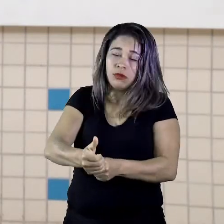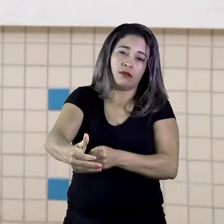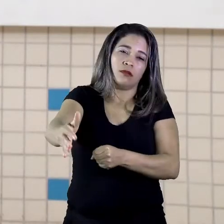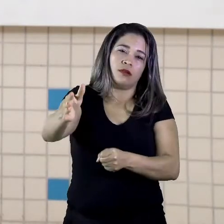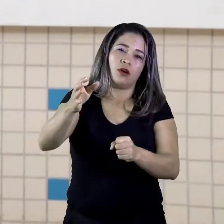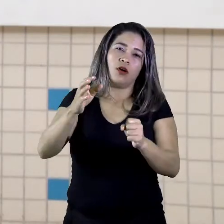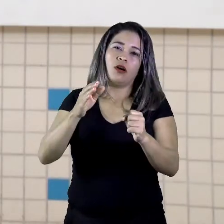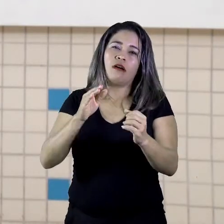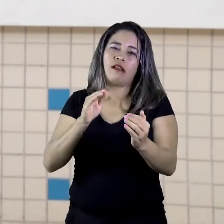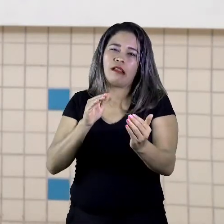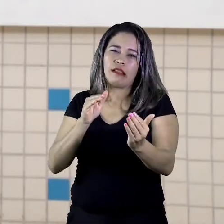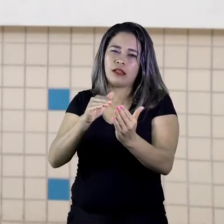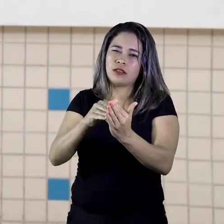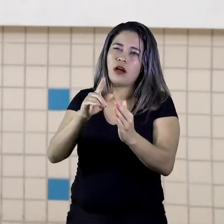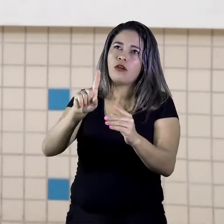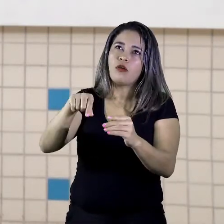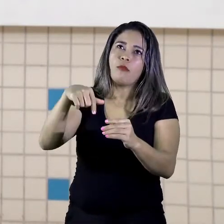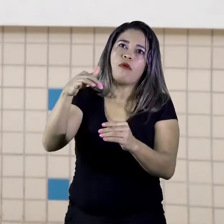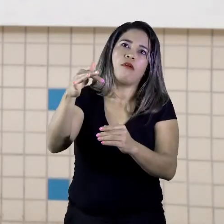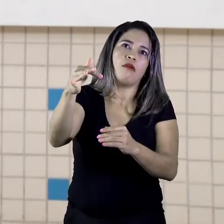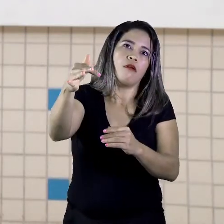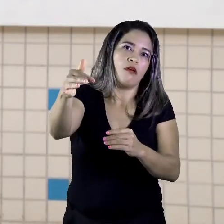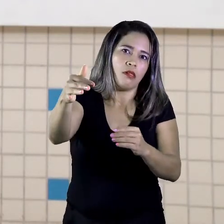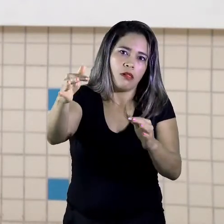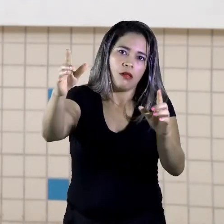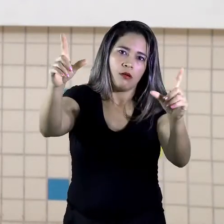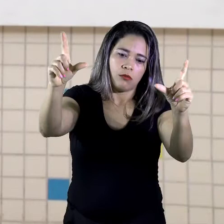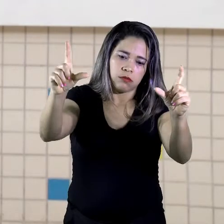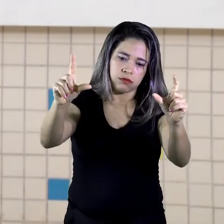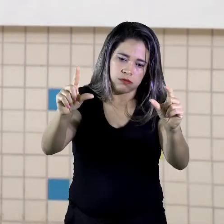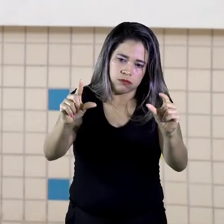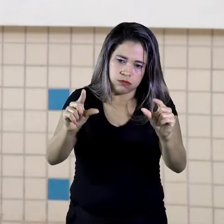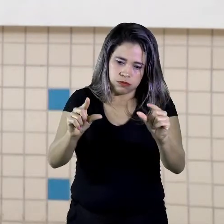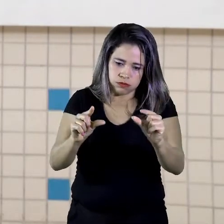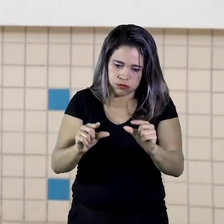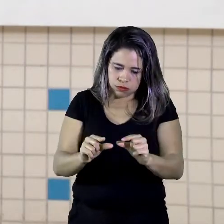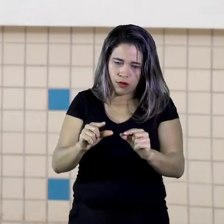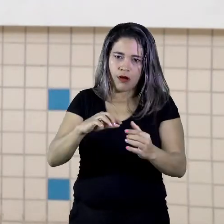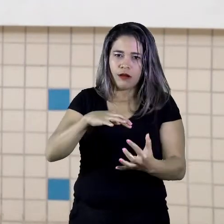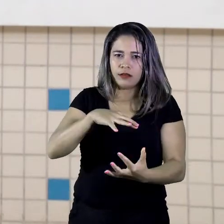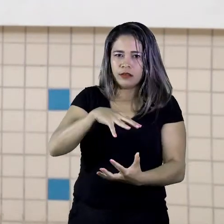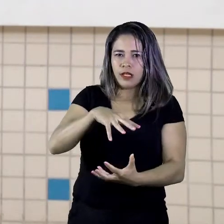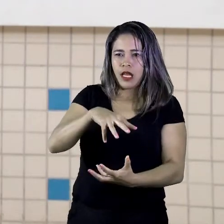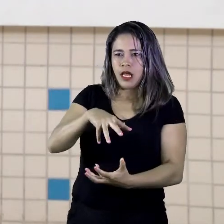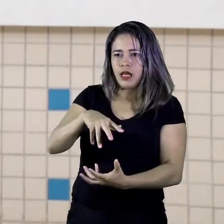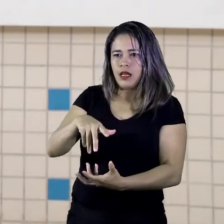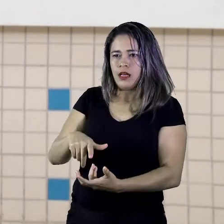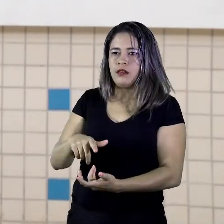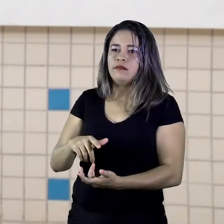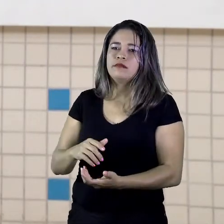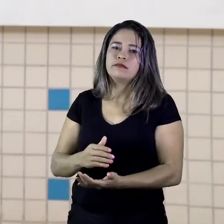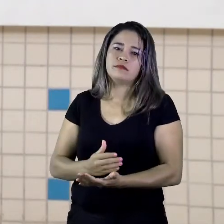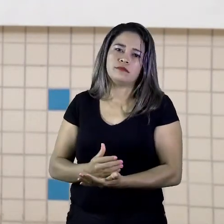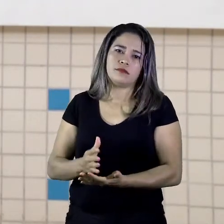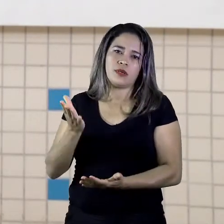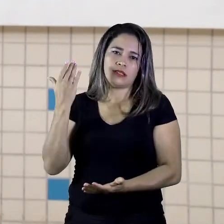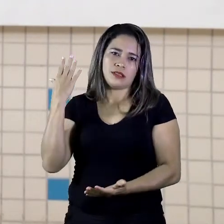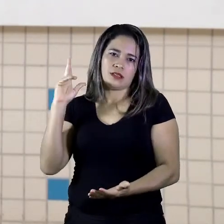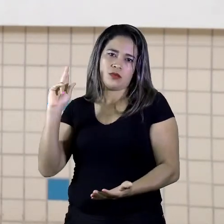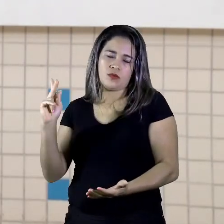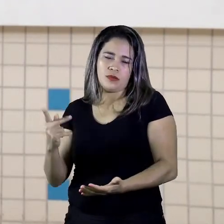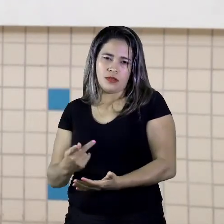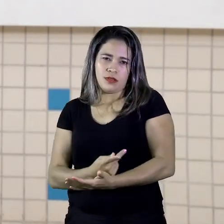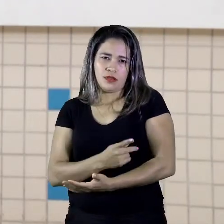novo diminuir e a Terra se caminhar de novo para uma era glacial, como já aconteceu no passado,